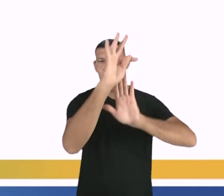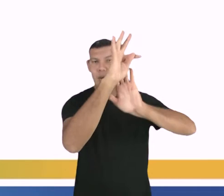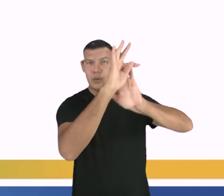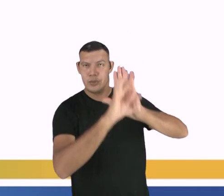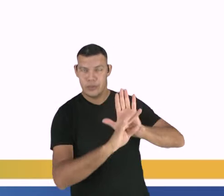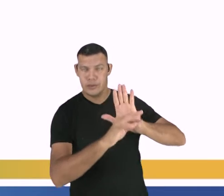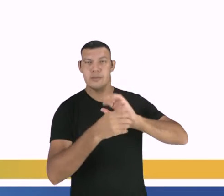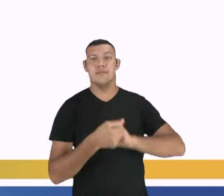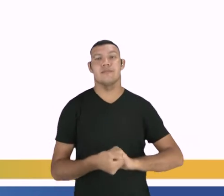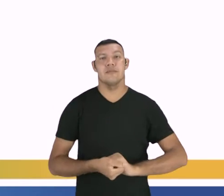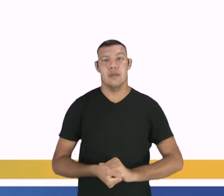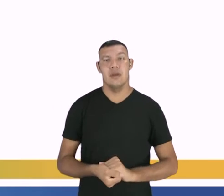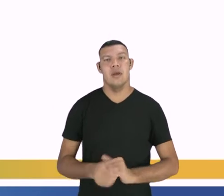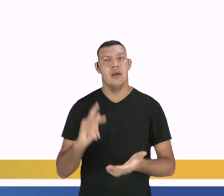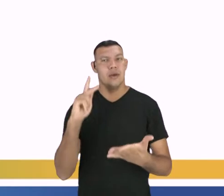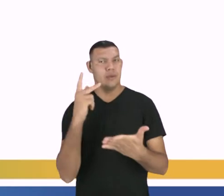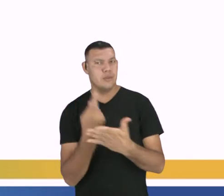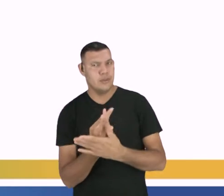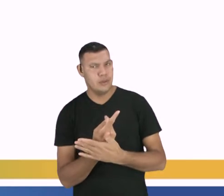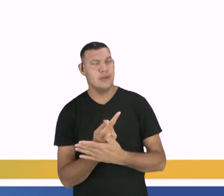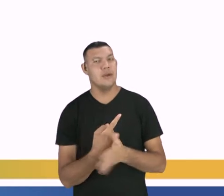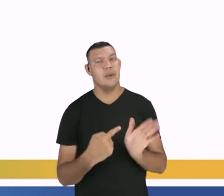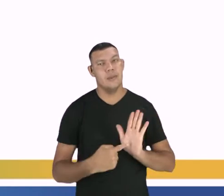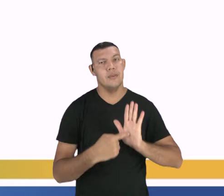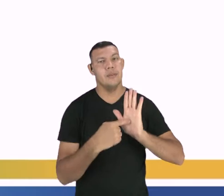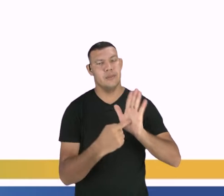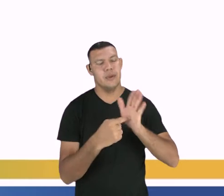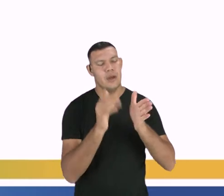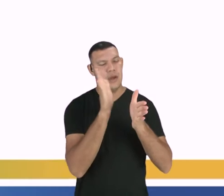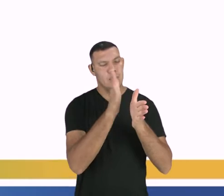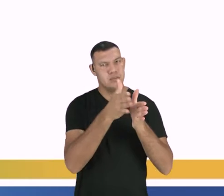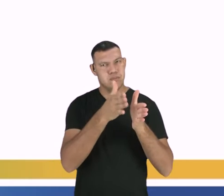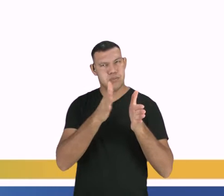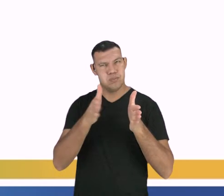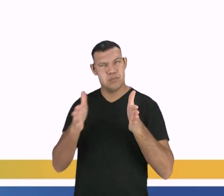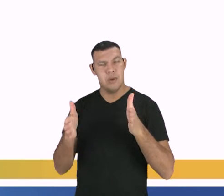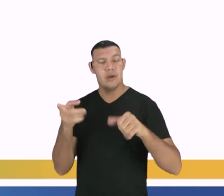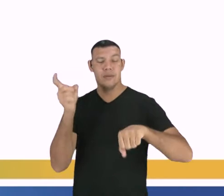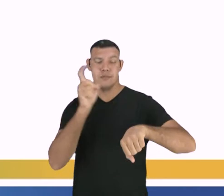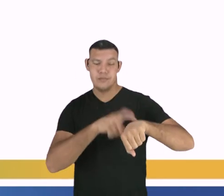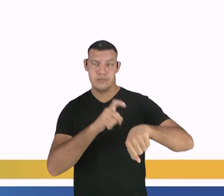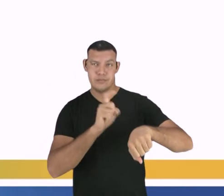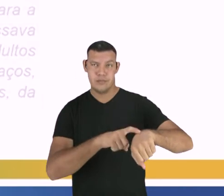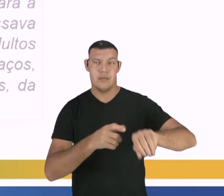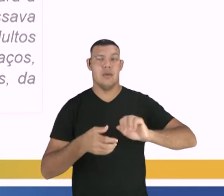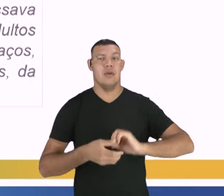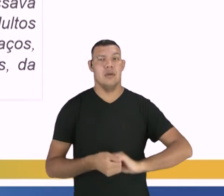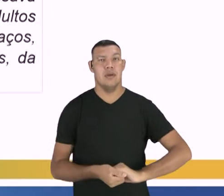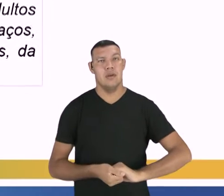com acontecimentos retratados em uma sequência temporal.